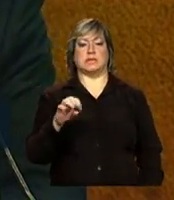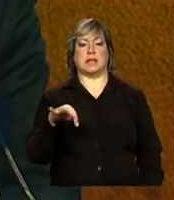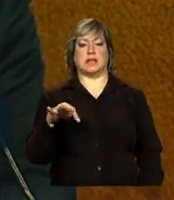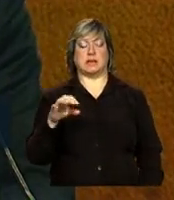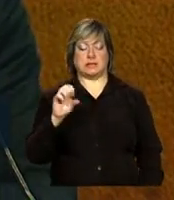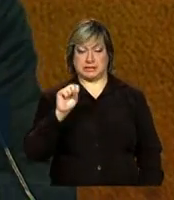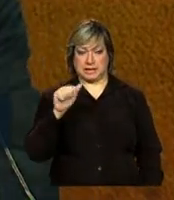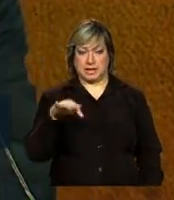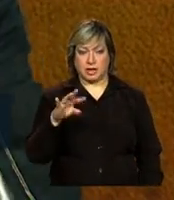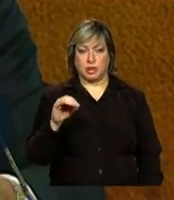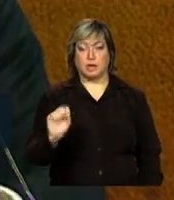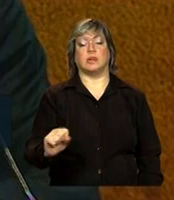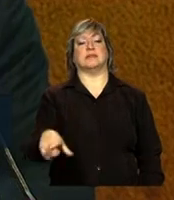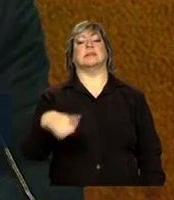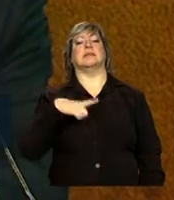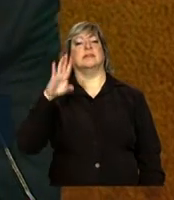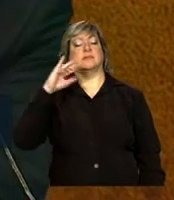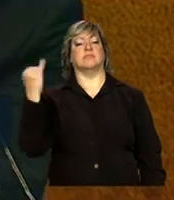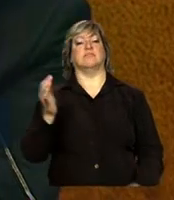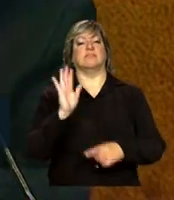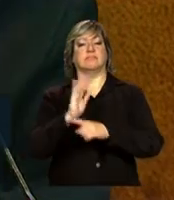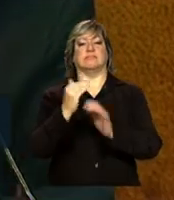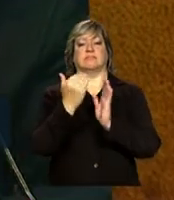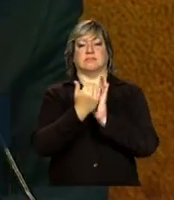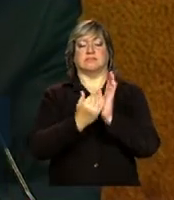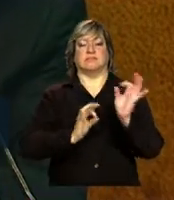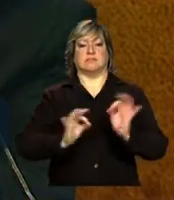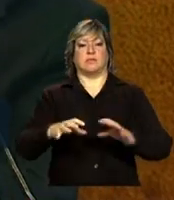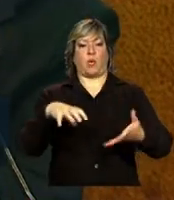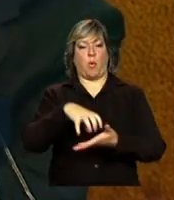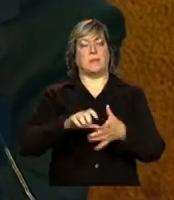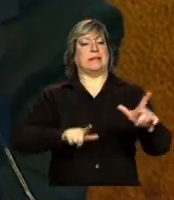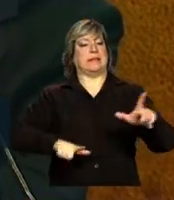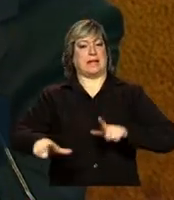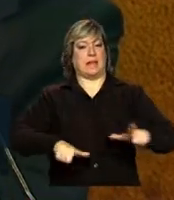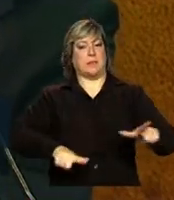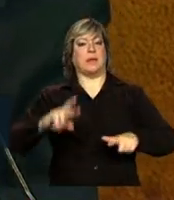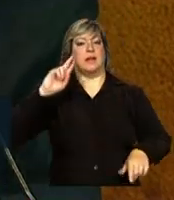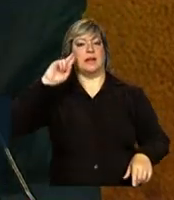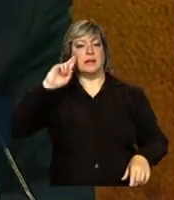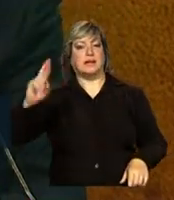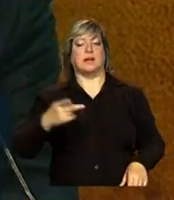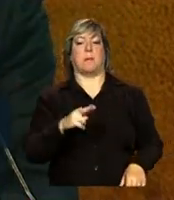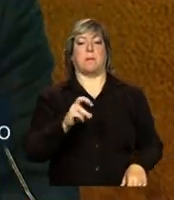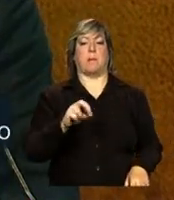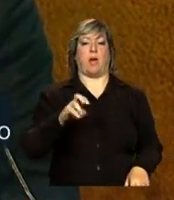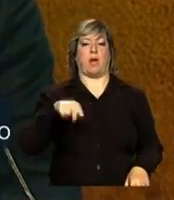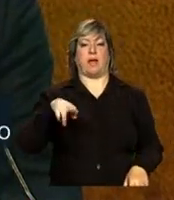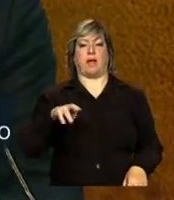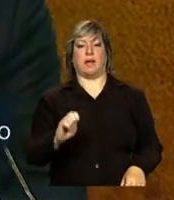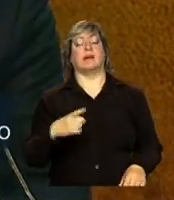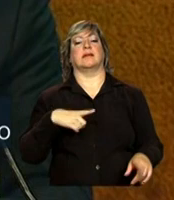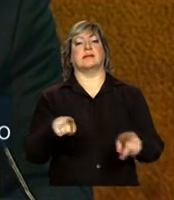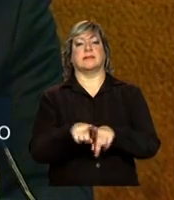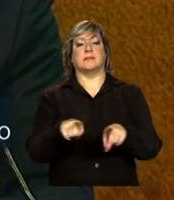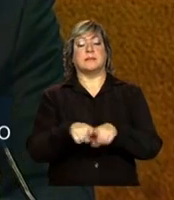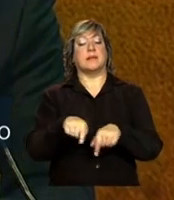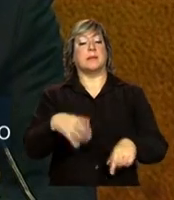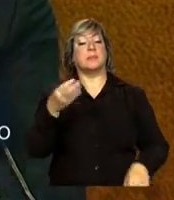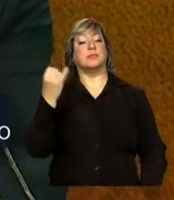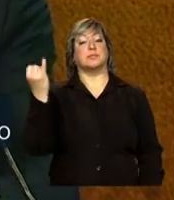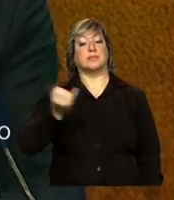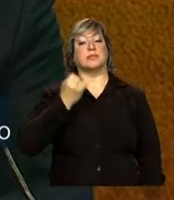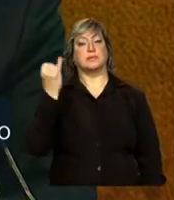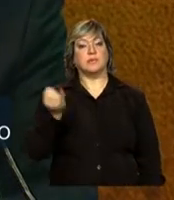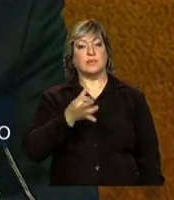indispensável para poder levar a cabo essa agenda e sua equipe de trabalho os líderes do do prg e isso é muito importante ser